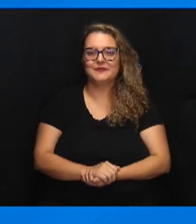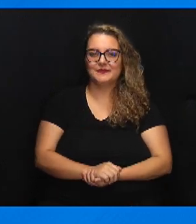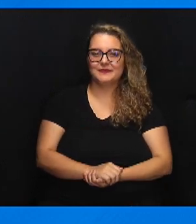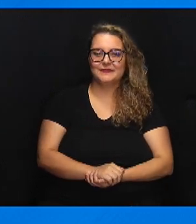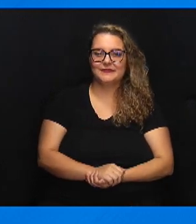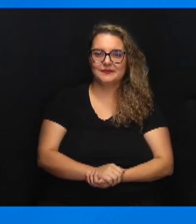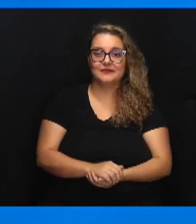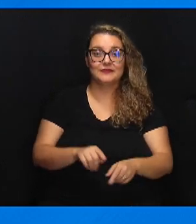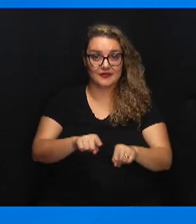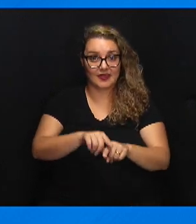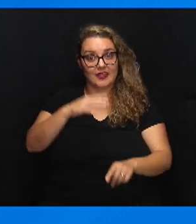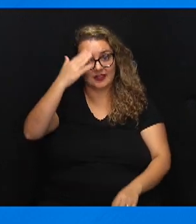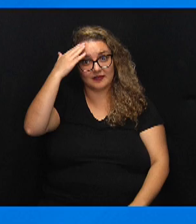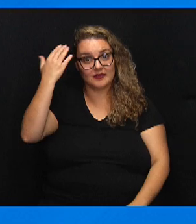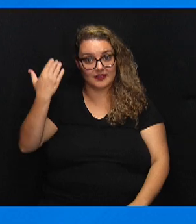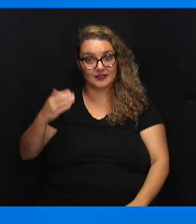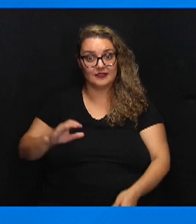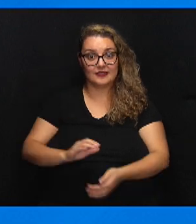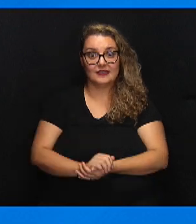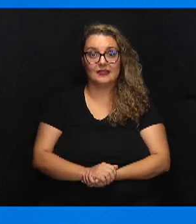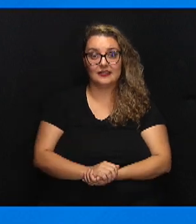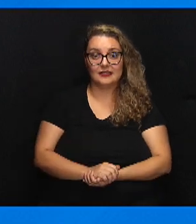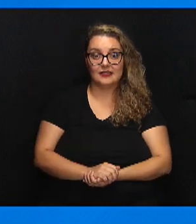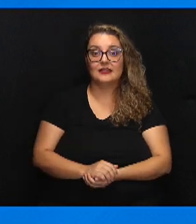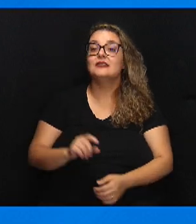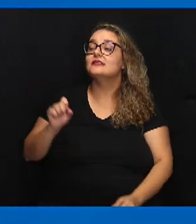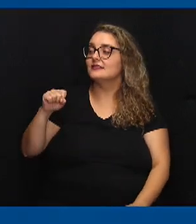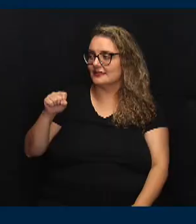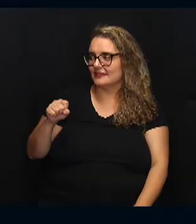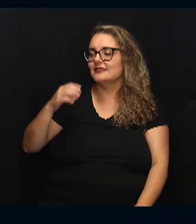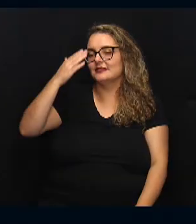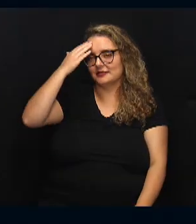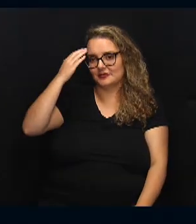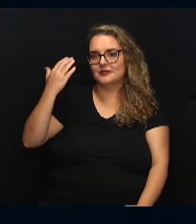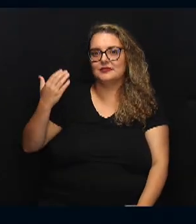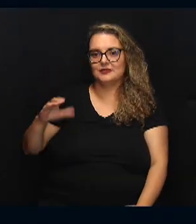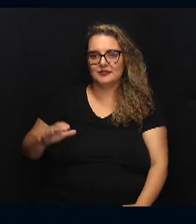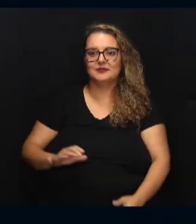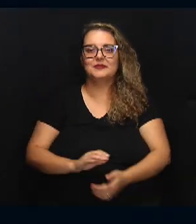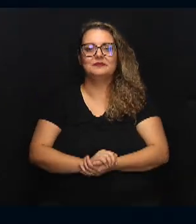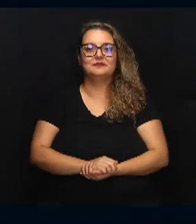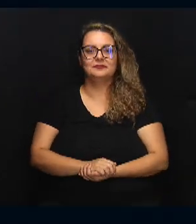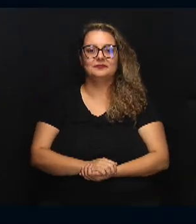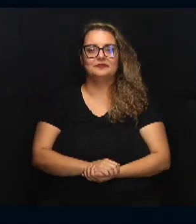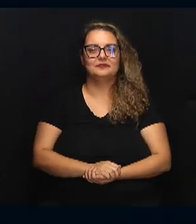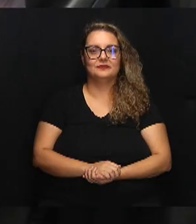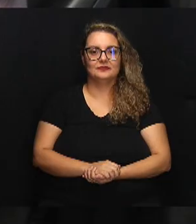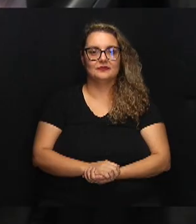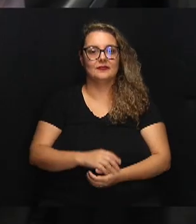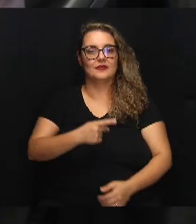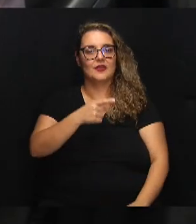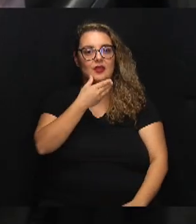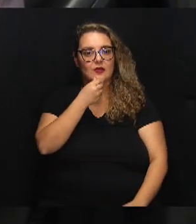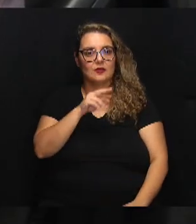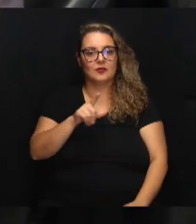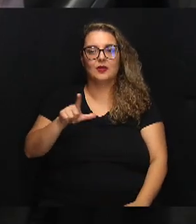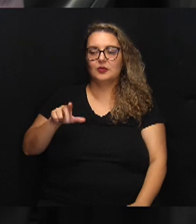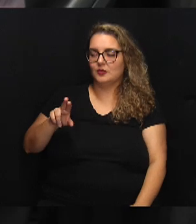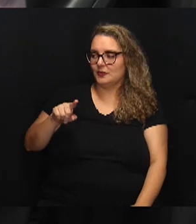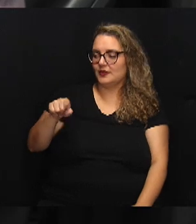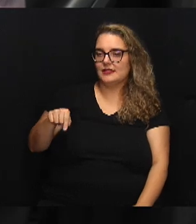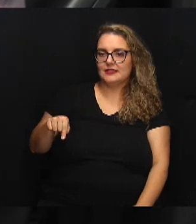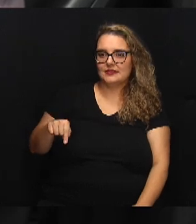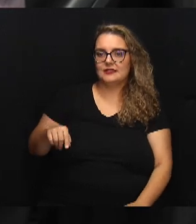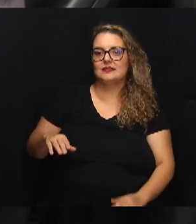Aí também em Curitiba. Isso é Curitiba, sim. Curitiba. Uhum. E seu irmão, como ele chama? Luiz. Luiz.